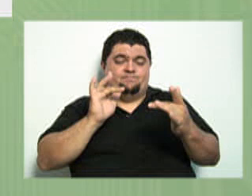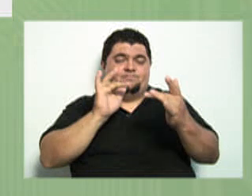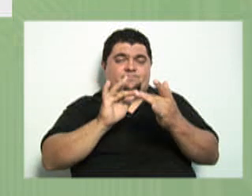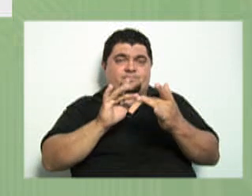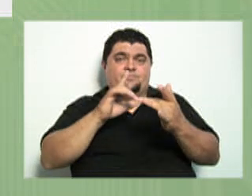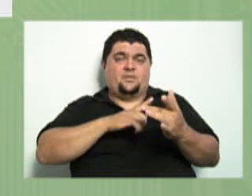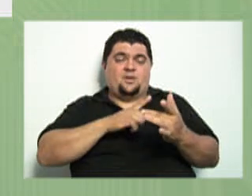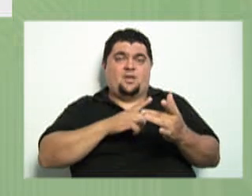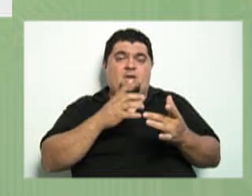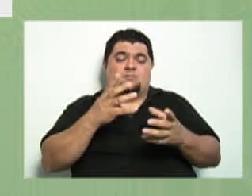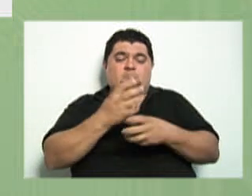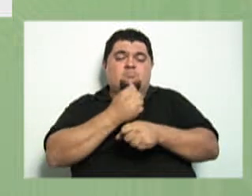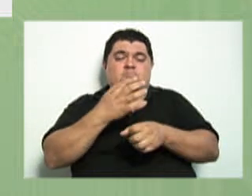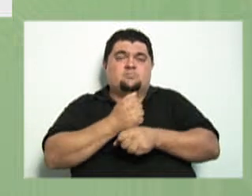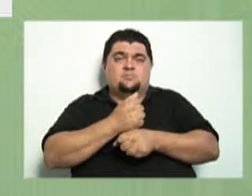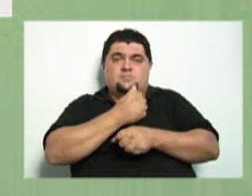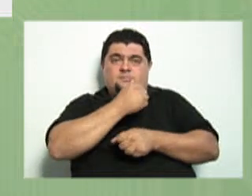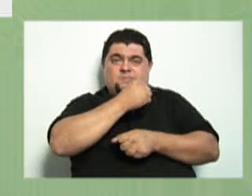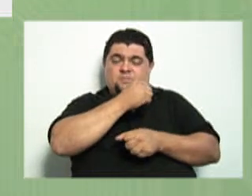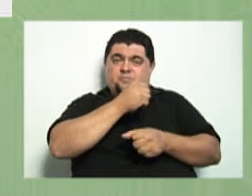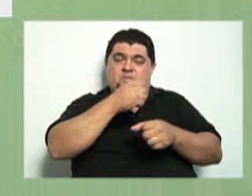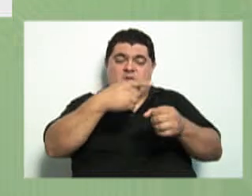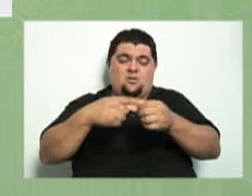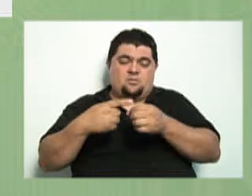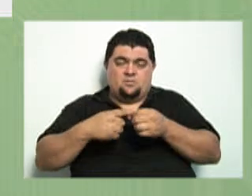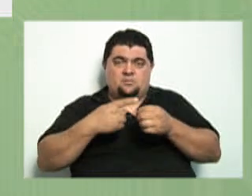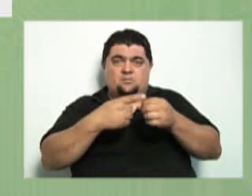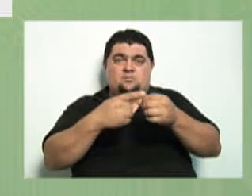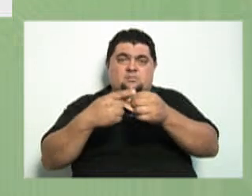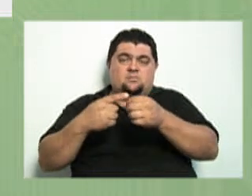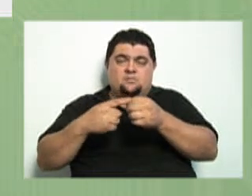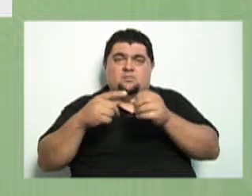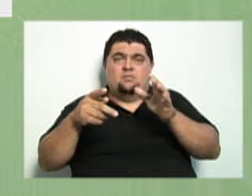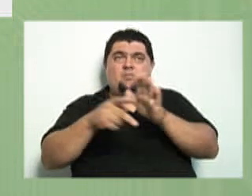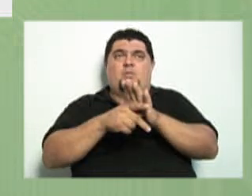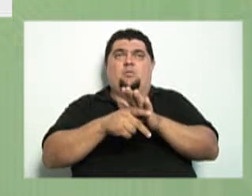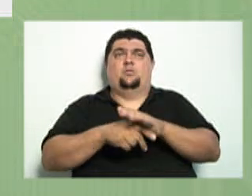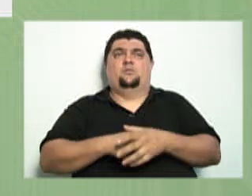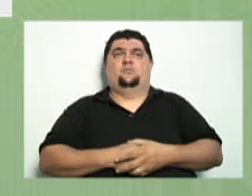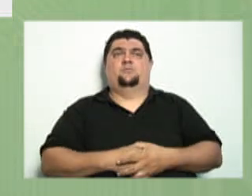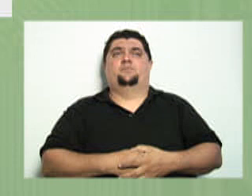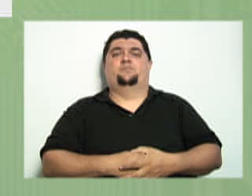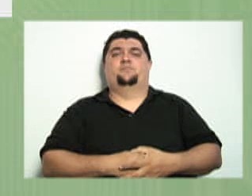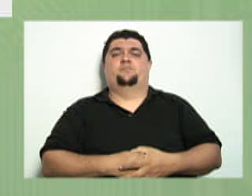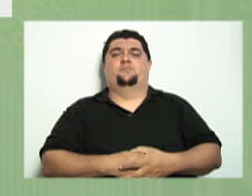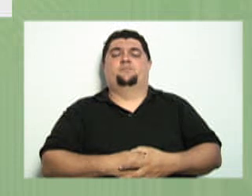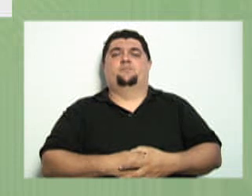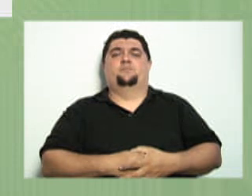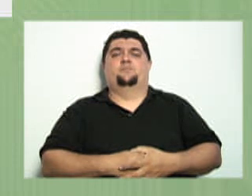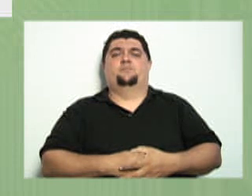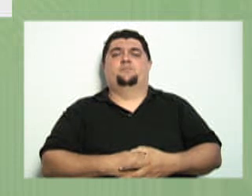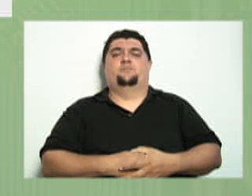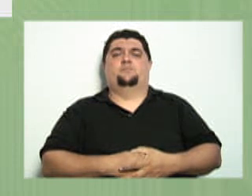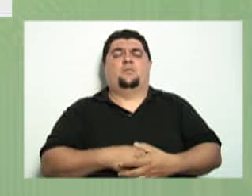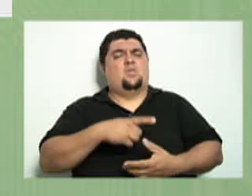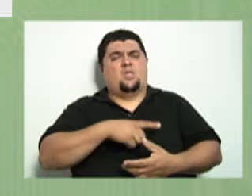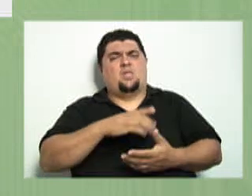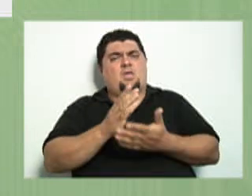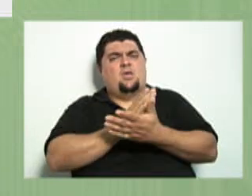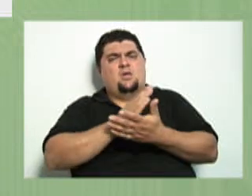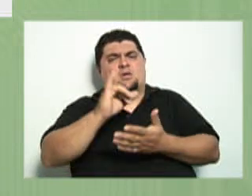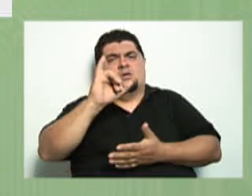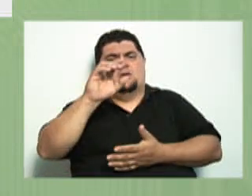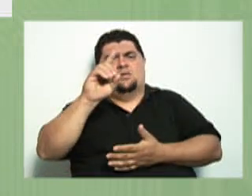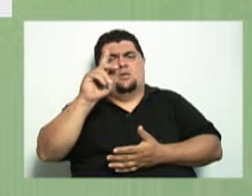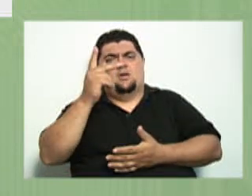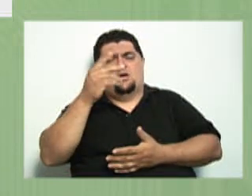cálculo dos municípios. Esse M aqui é minúsculo, vocês vão encontrar assim. A gente tem IDHM para o Brasil